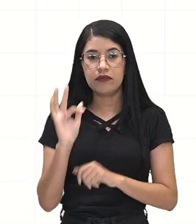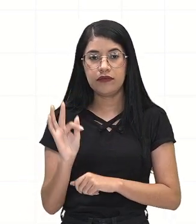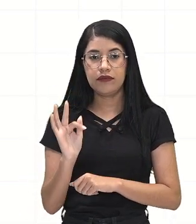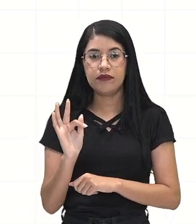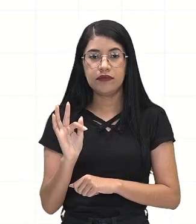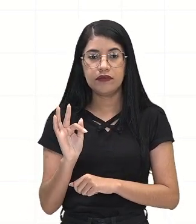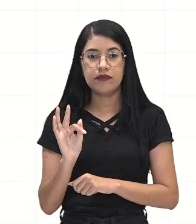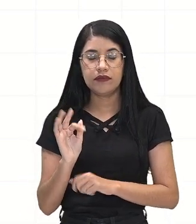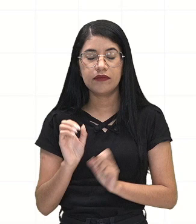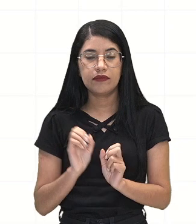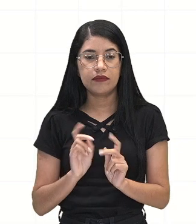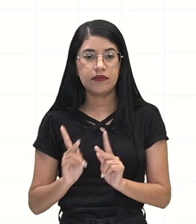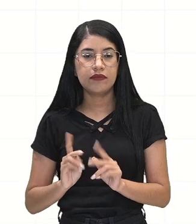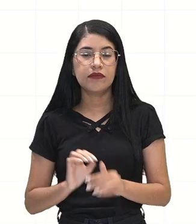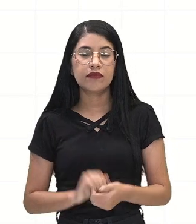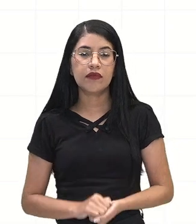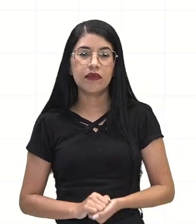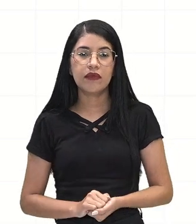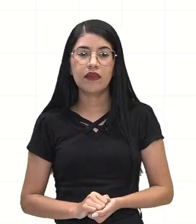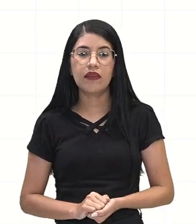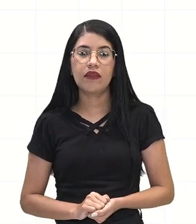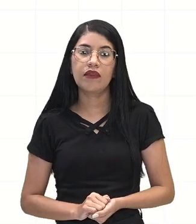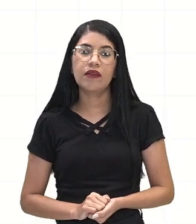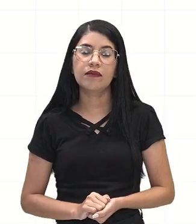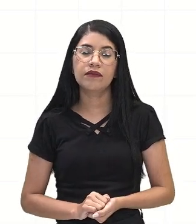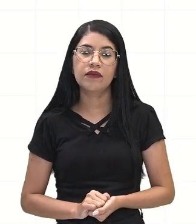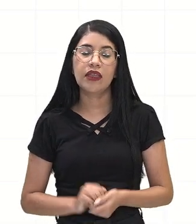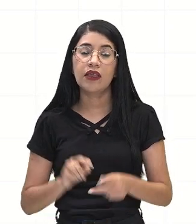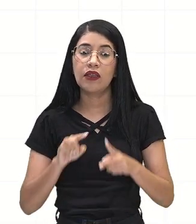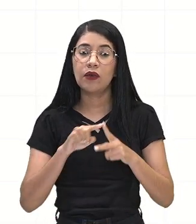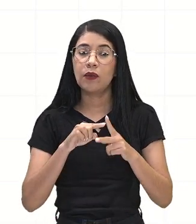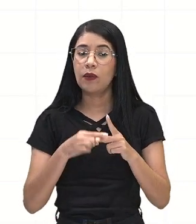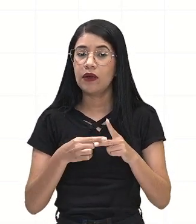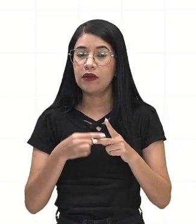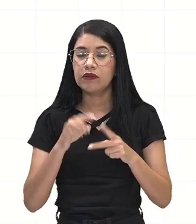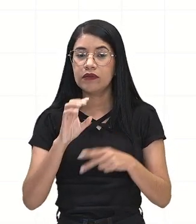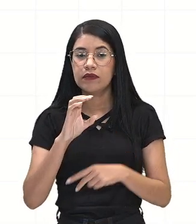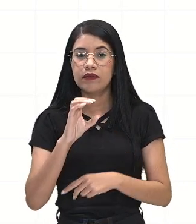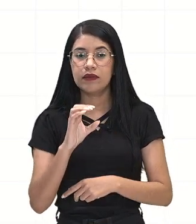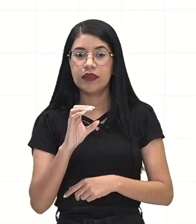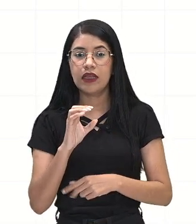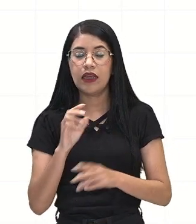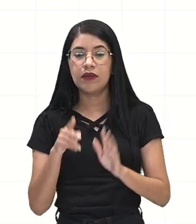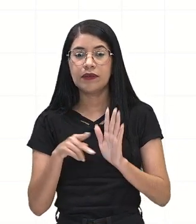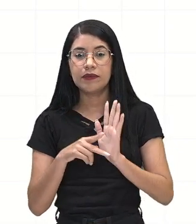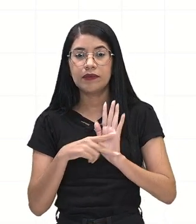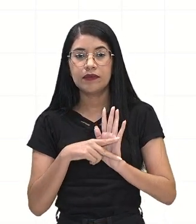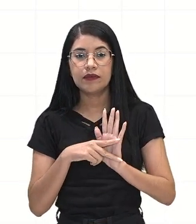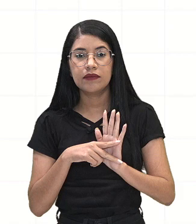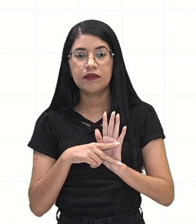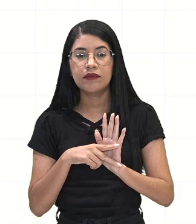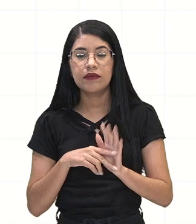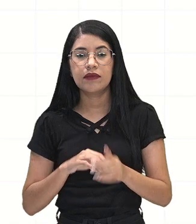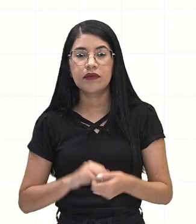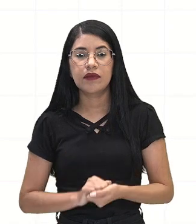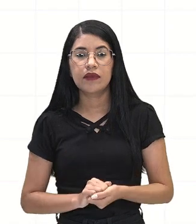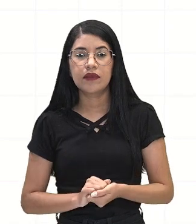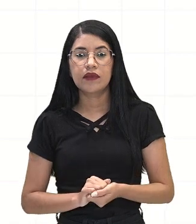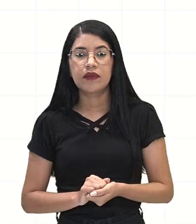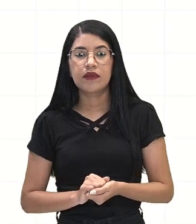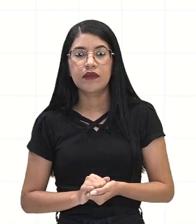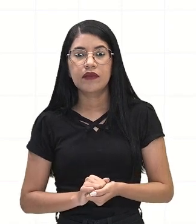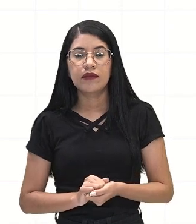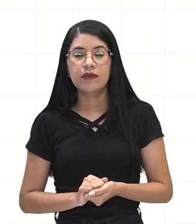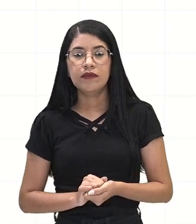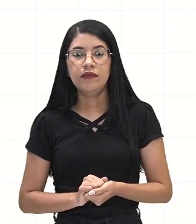muito bem, e o ângulo C é igual ou congruente, né? Também a